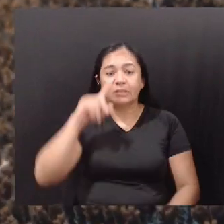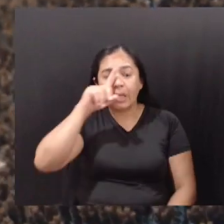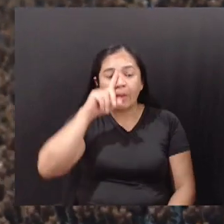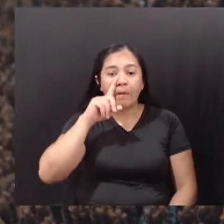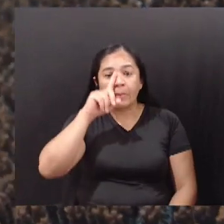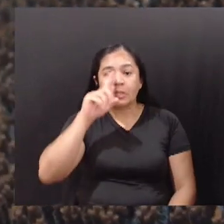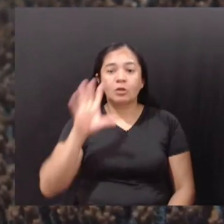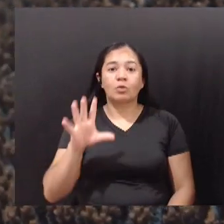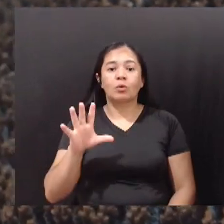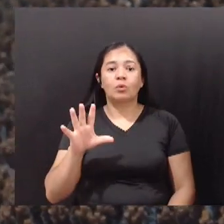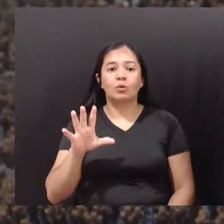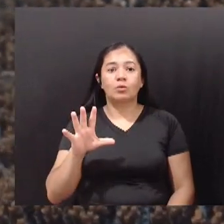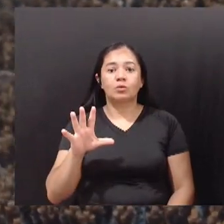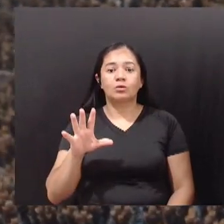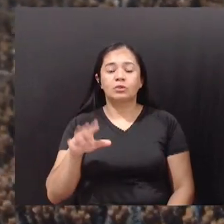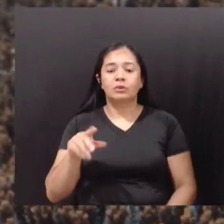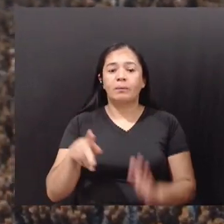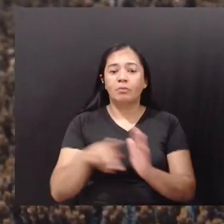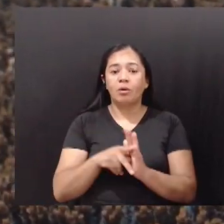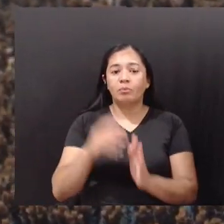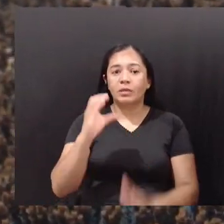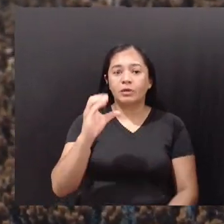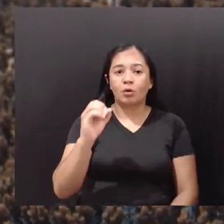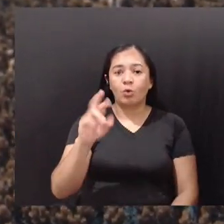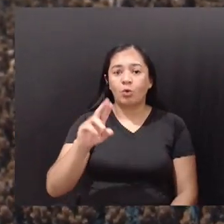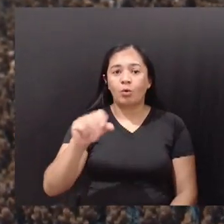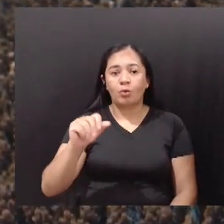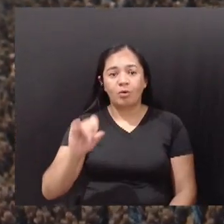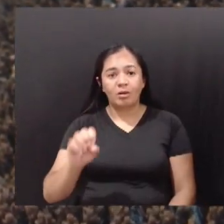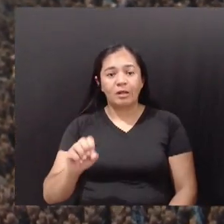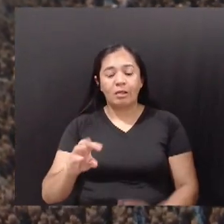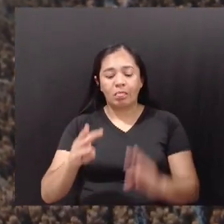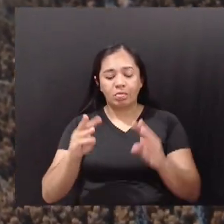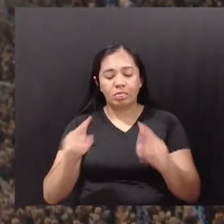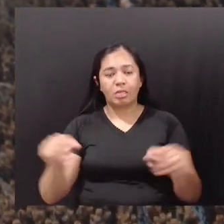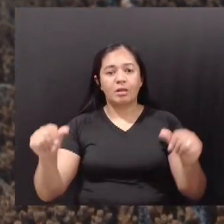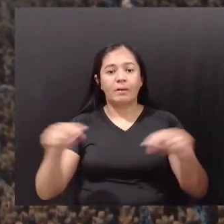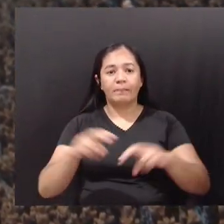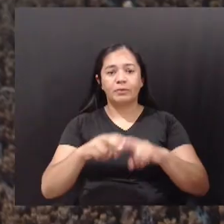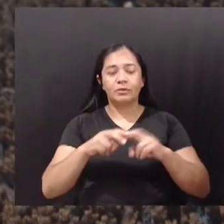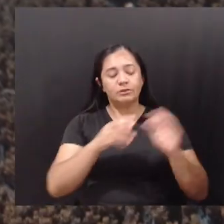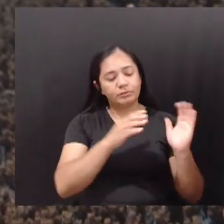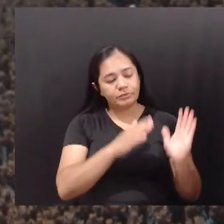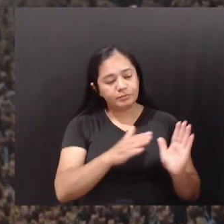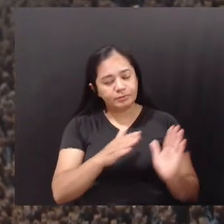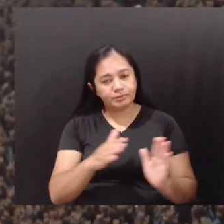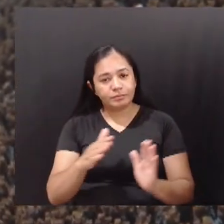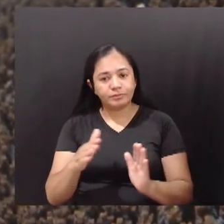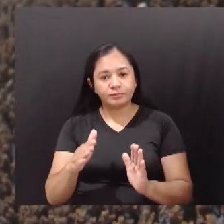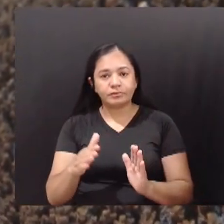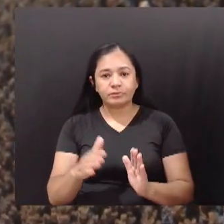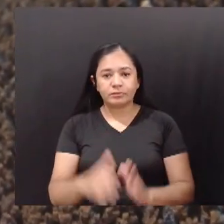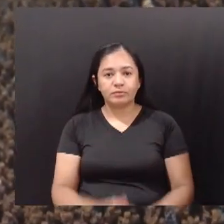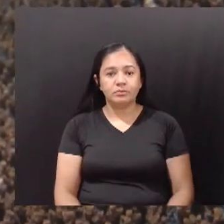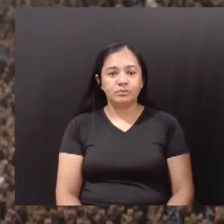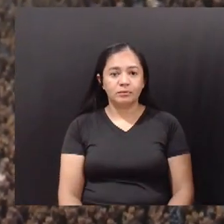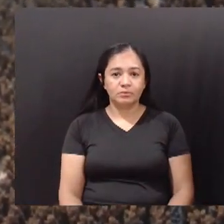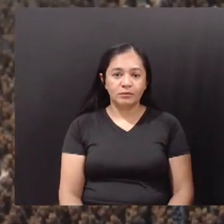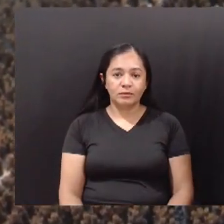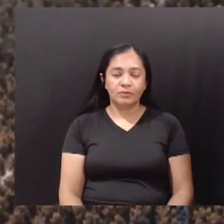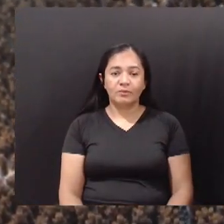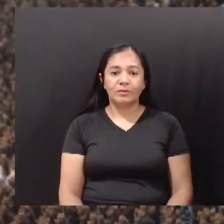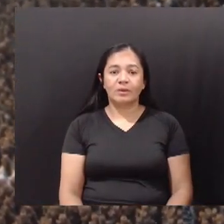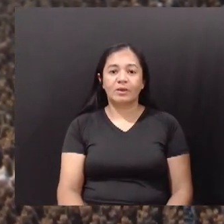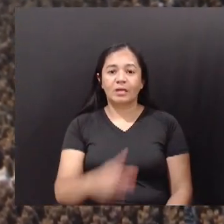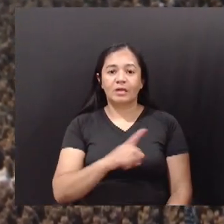esses organismos que não conseguem sobreviver. Então, esse processo, o coral tem que entender que é uma colônia de organismos mesmo,